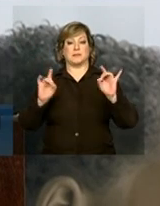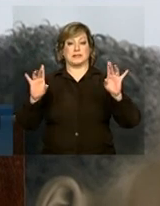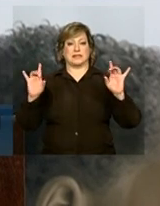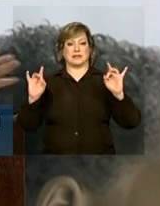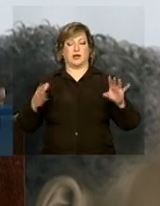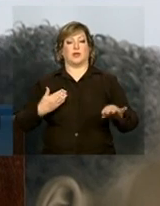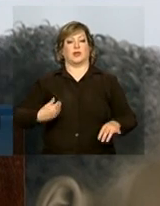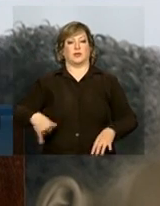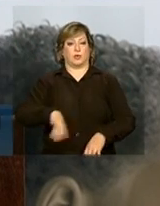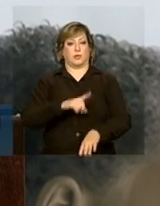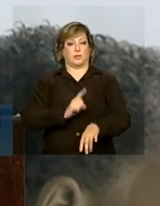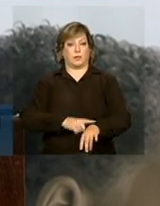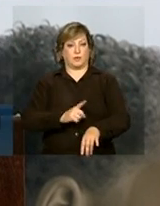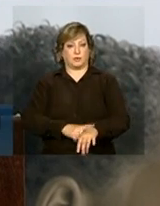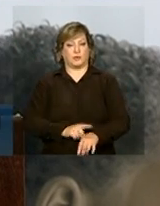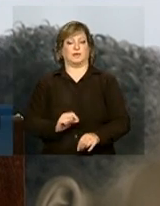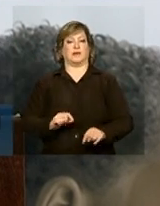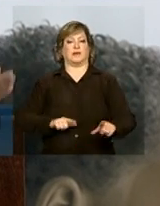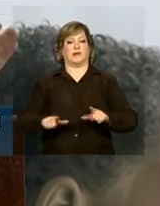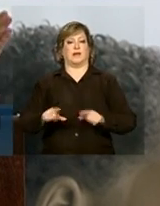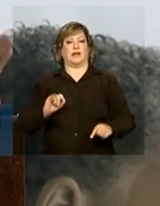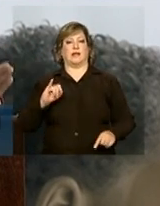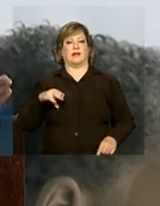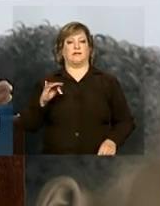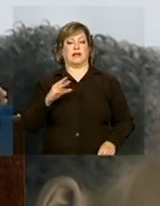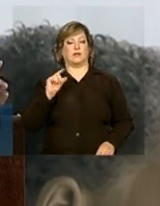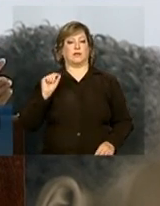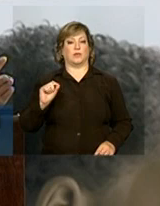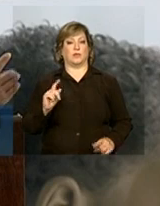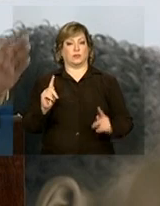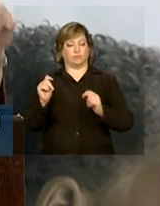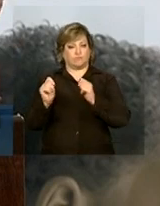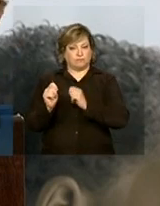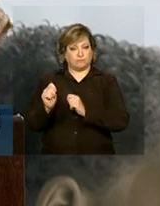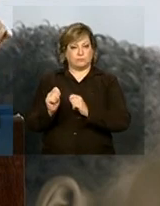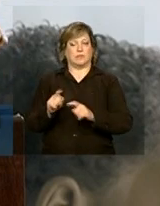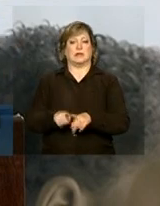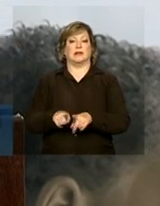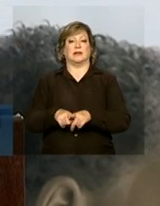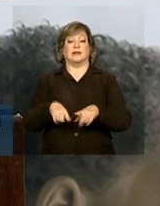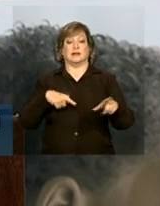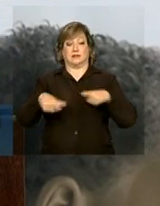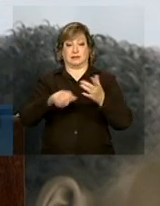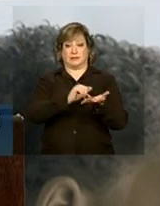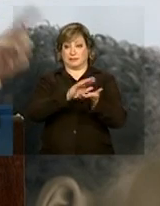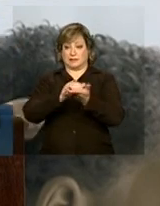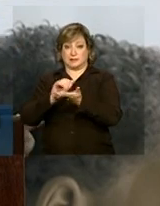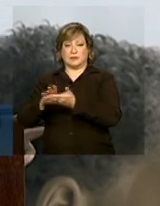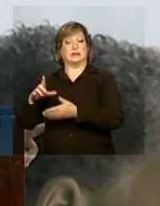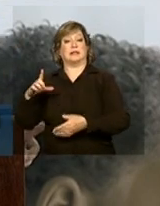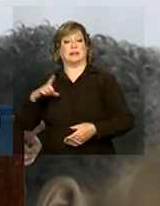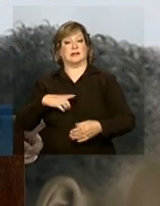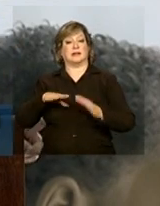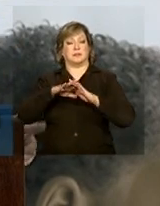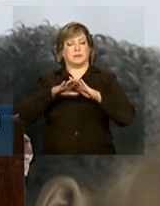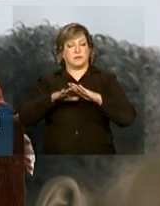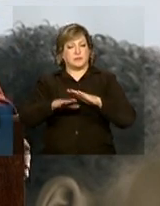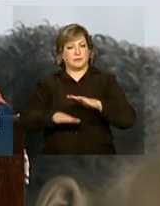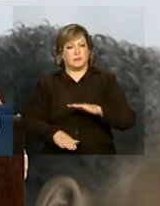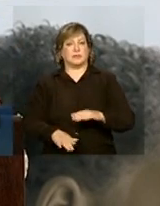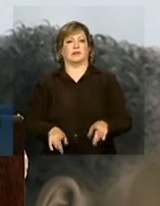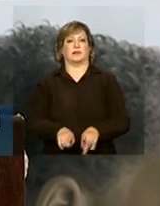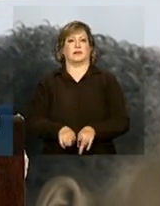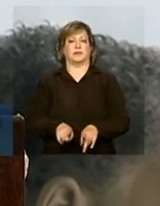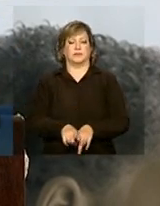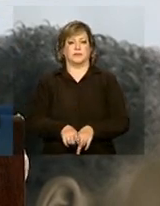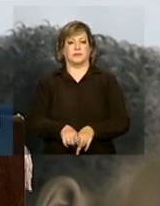a inflação sob controle, o desemprego se encontra num dos níveis mais baixos e